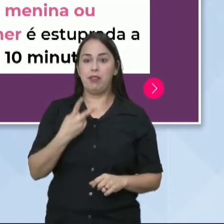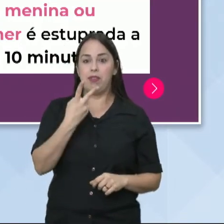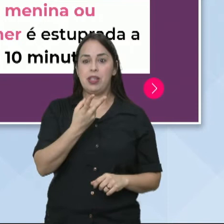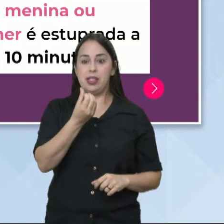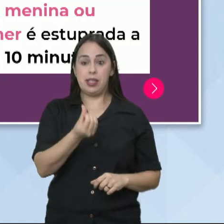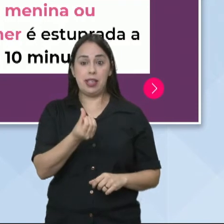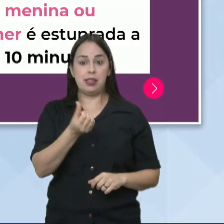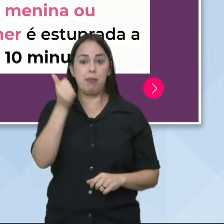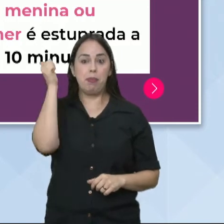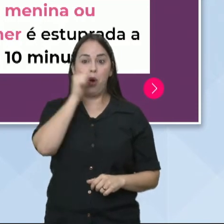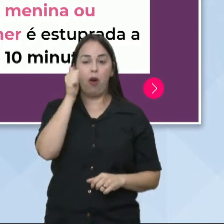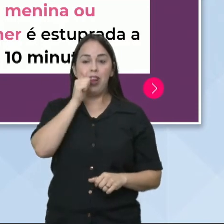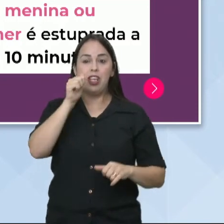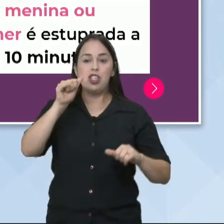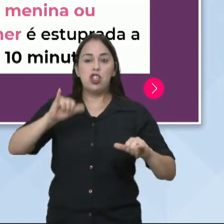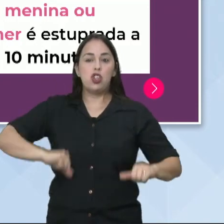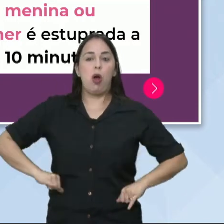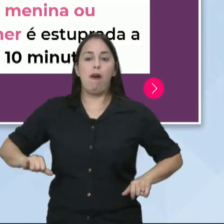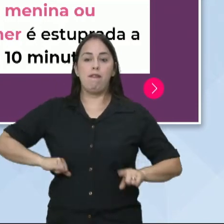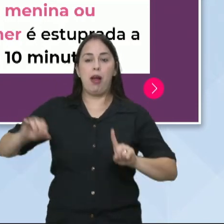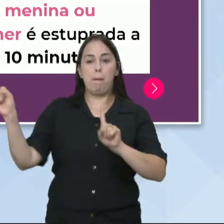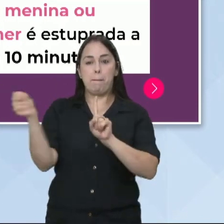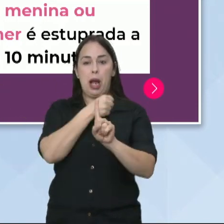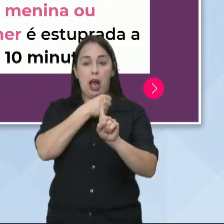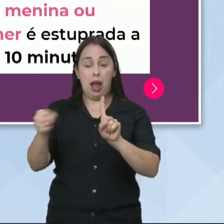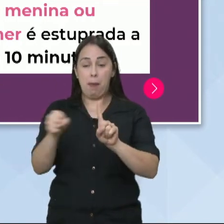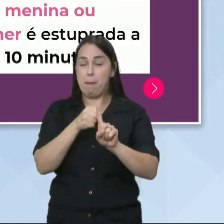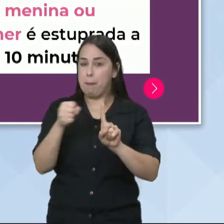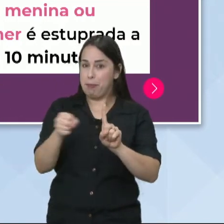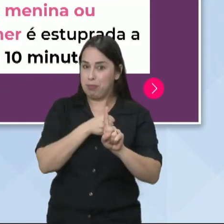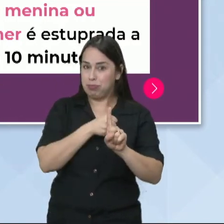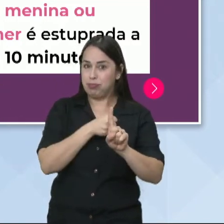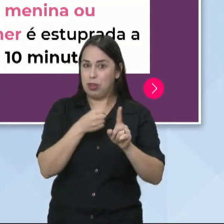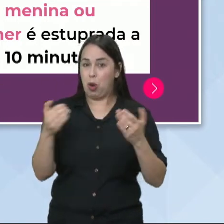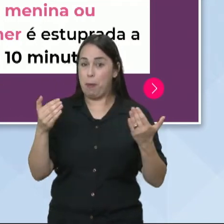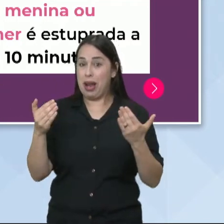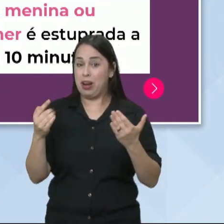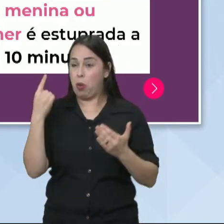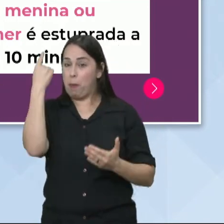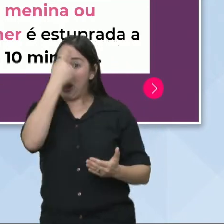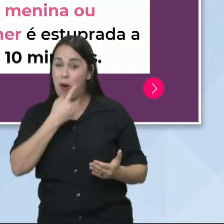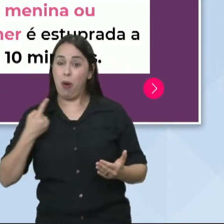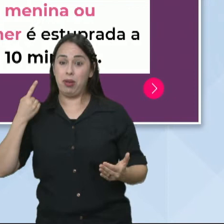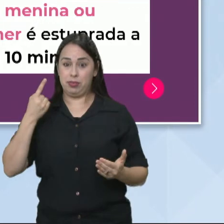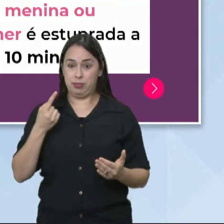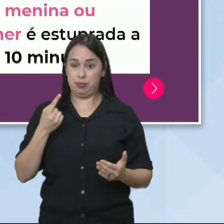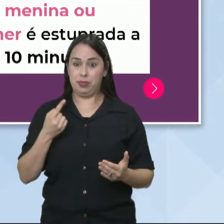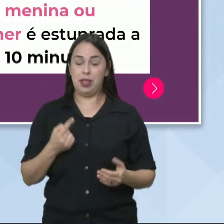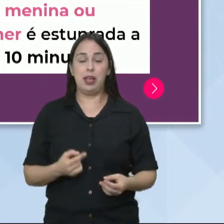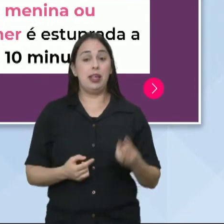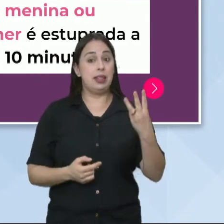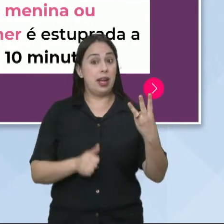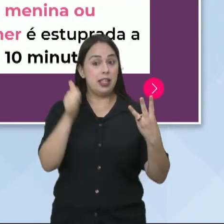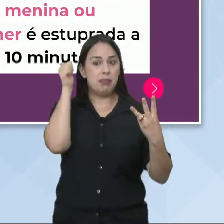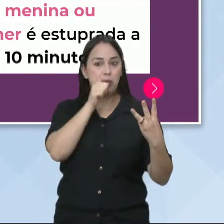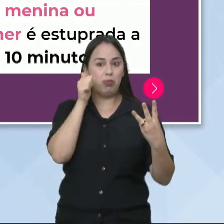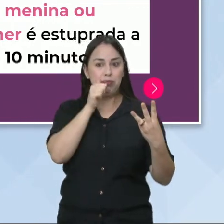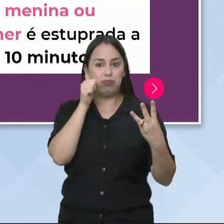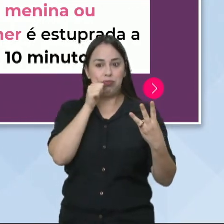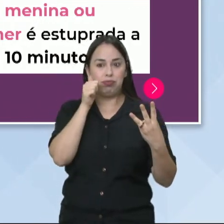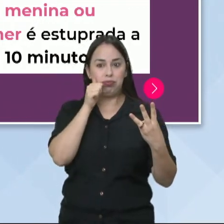26 mulheres sofrem agressão física por hora. 3 mulheres são vítimas